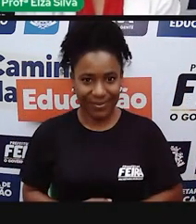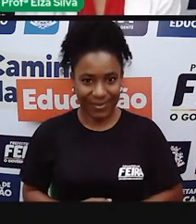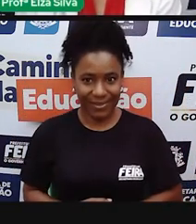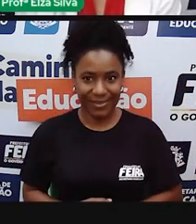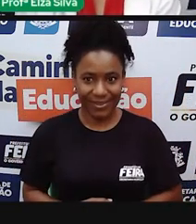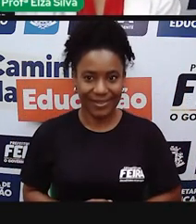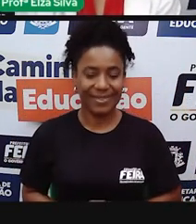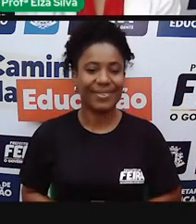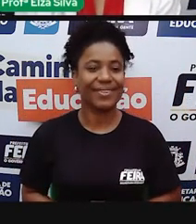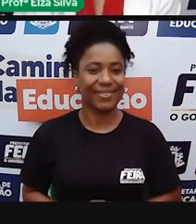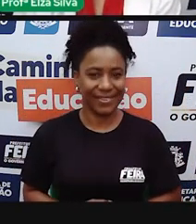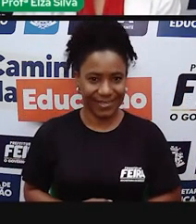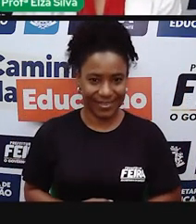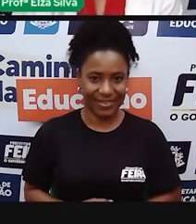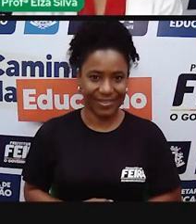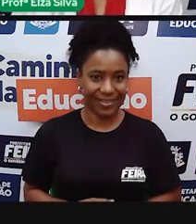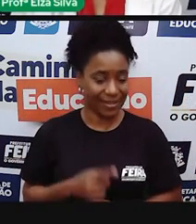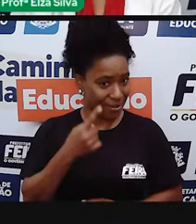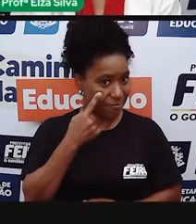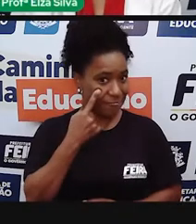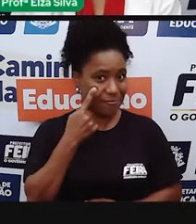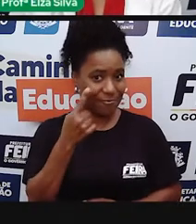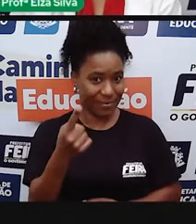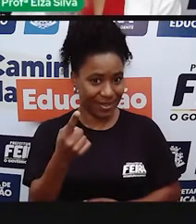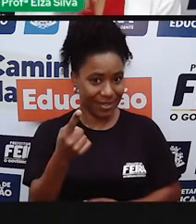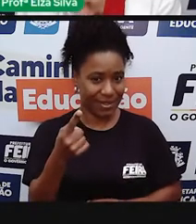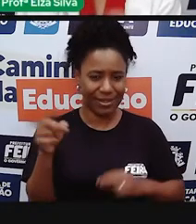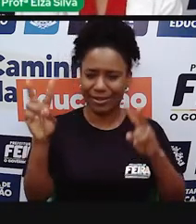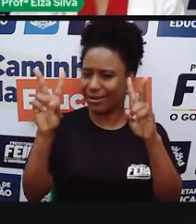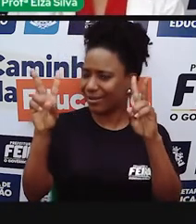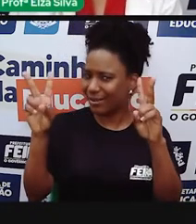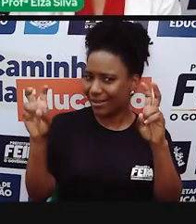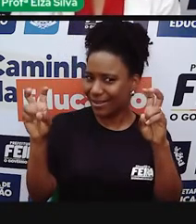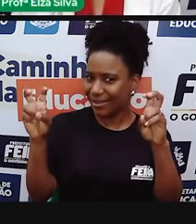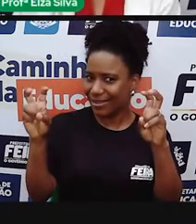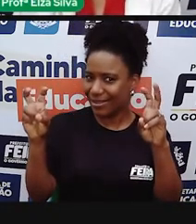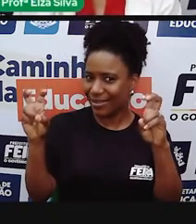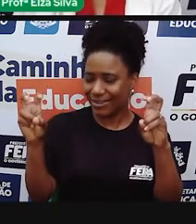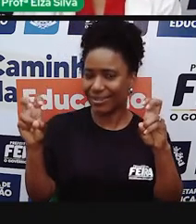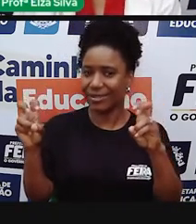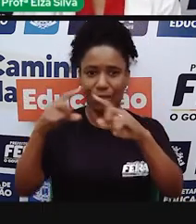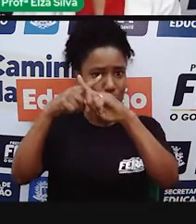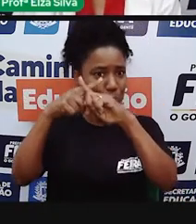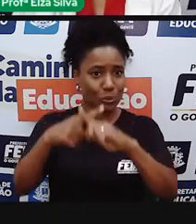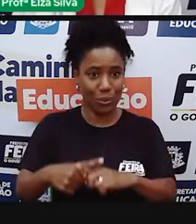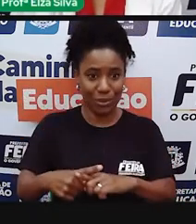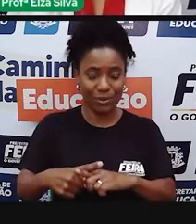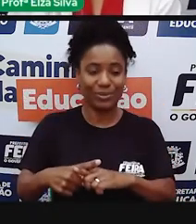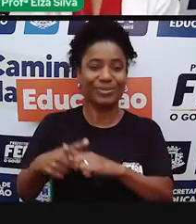muito interessante. Olympic Games, vamos falar sobre Jogos Olímpicos.